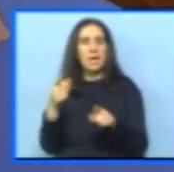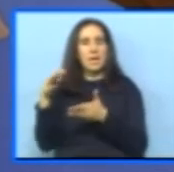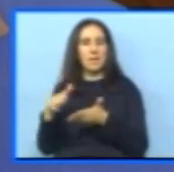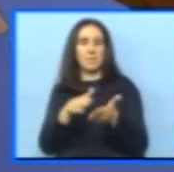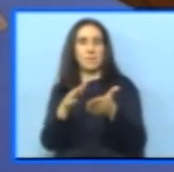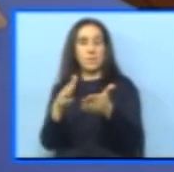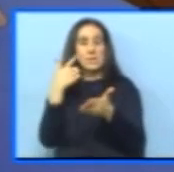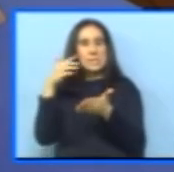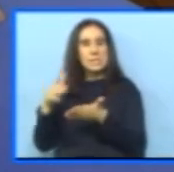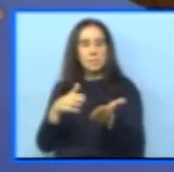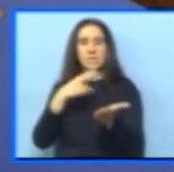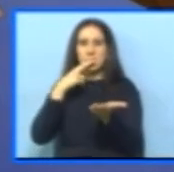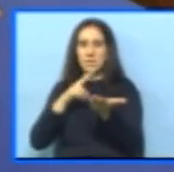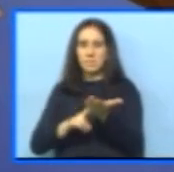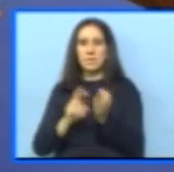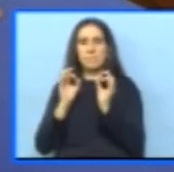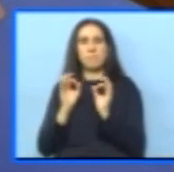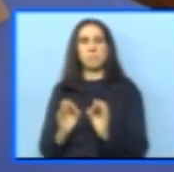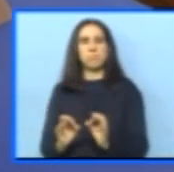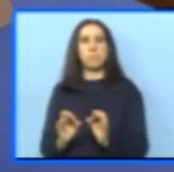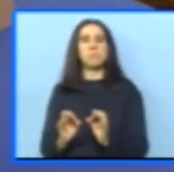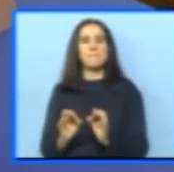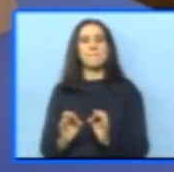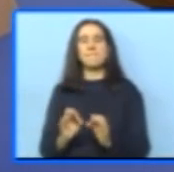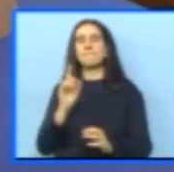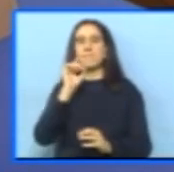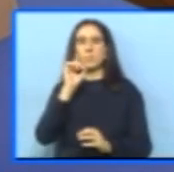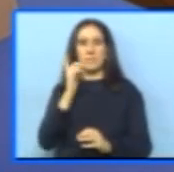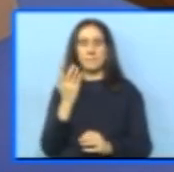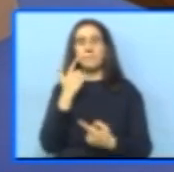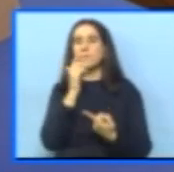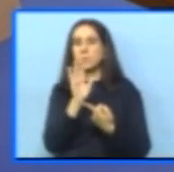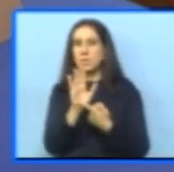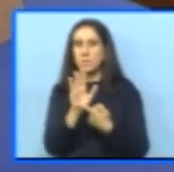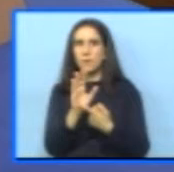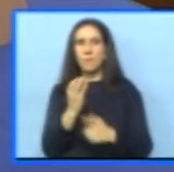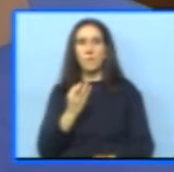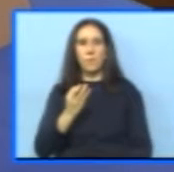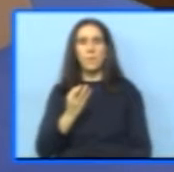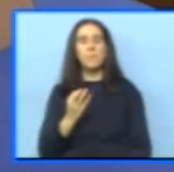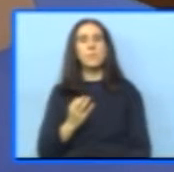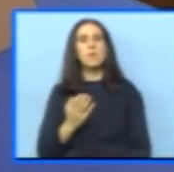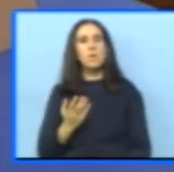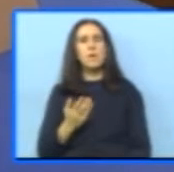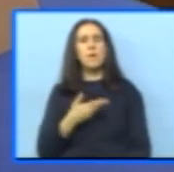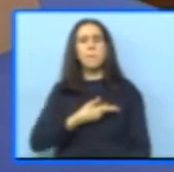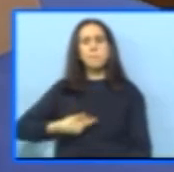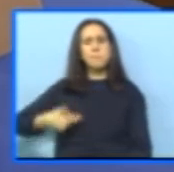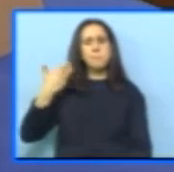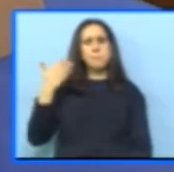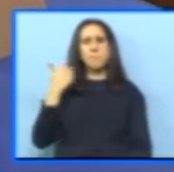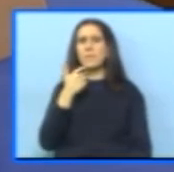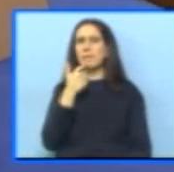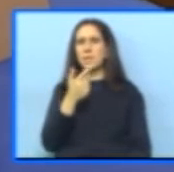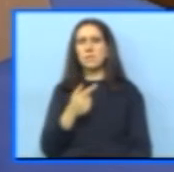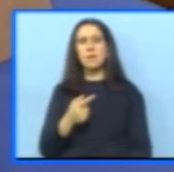que esse caminho é que é verdadeiramente o importante. Por exemplo, foi dito aos antigos